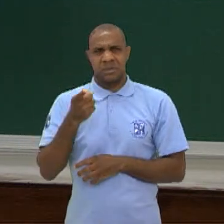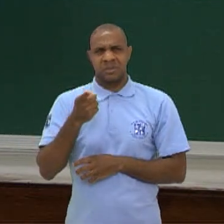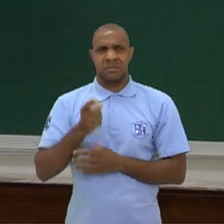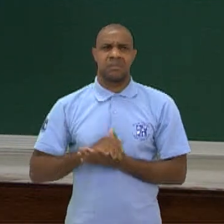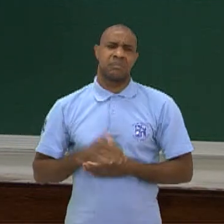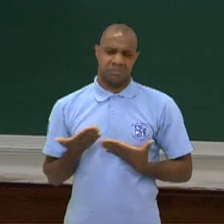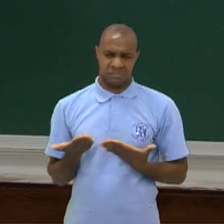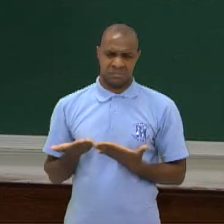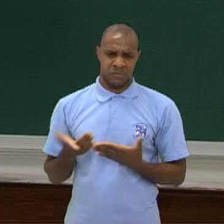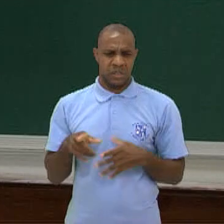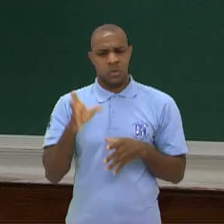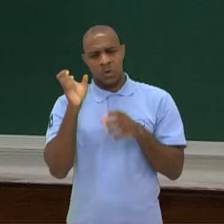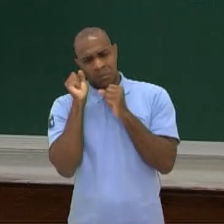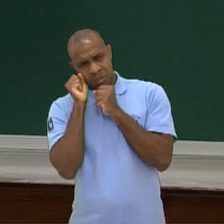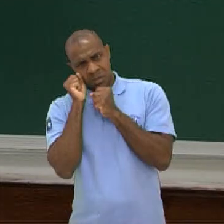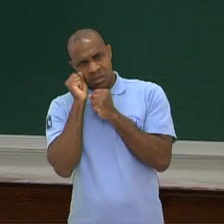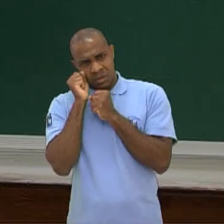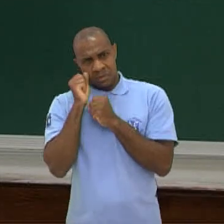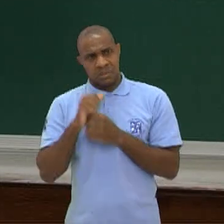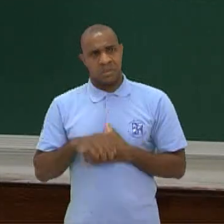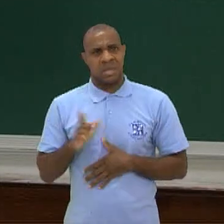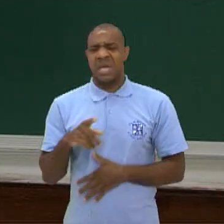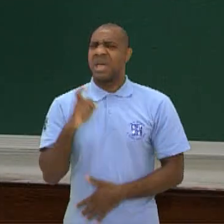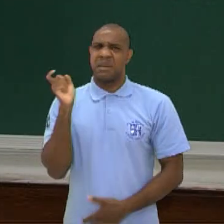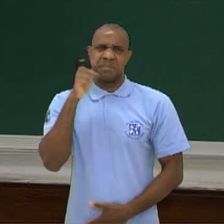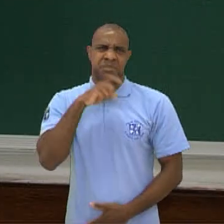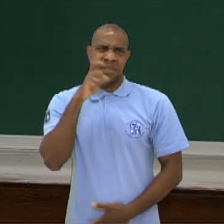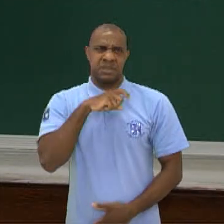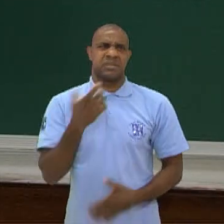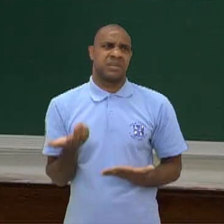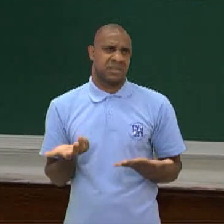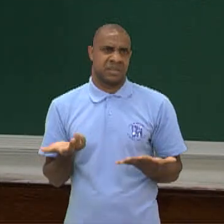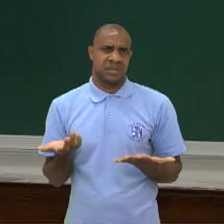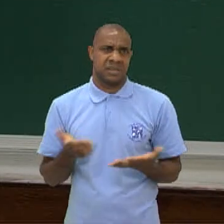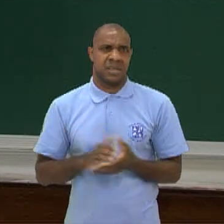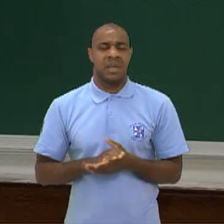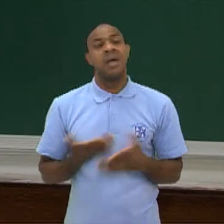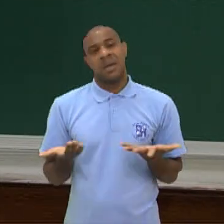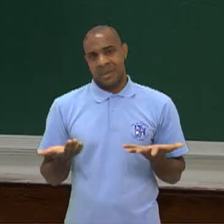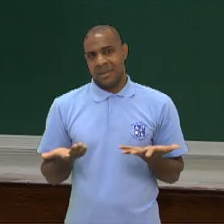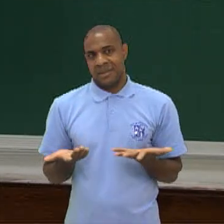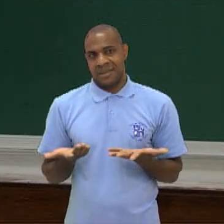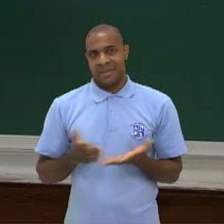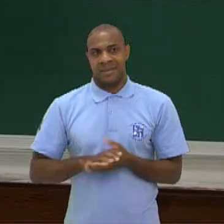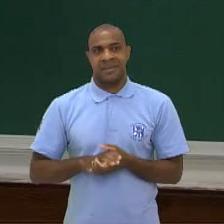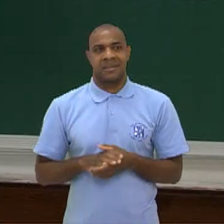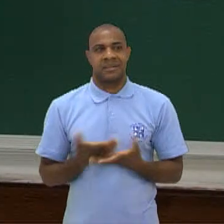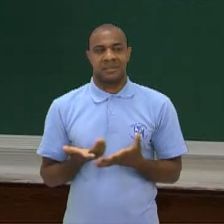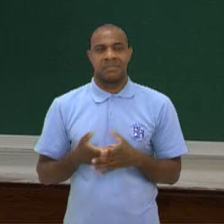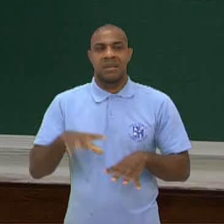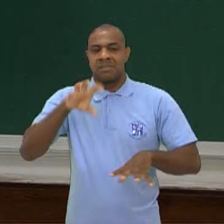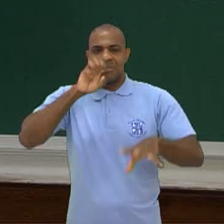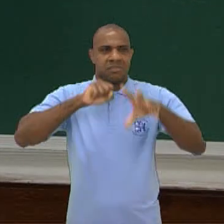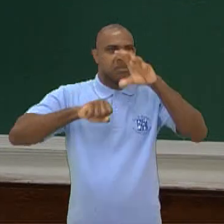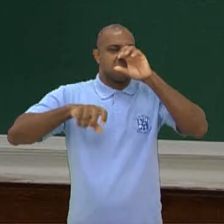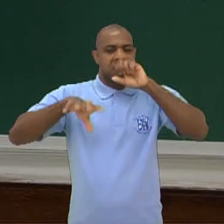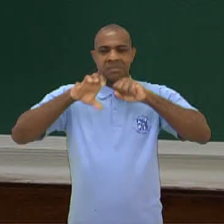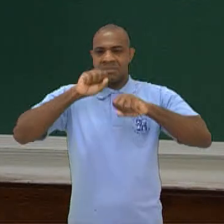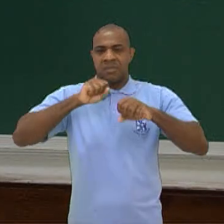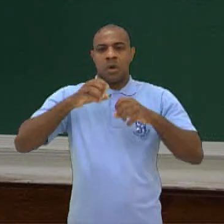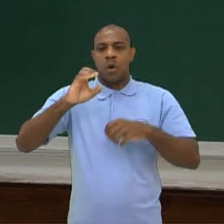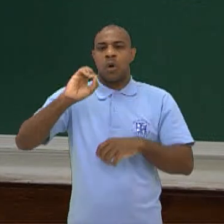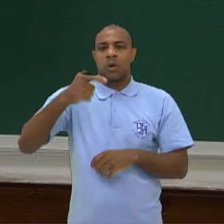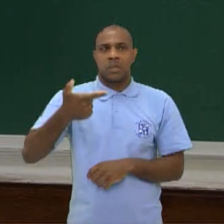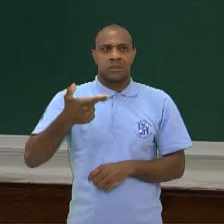dar aula, gente, uma pergunta bem bacana. É mentira, é mais fácil você matar a planta do que ela te matar. Ela não consome tanto oxigênio assim. A diferença é só que ela não